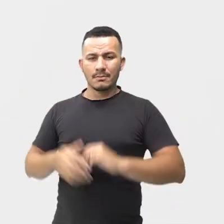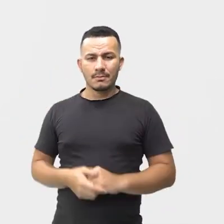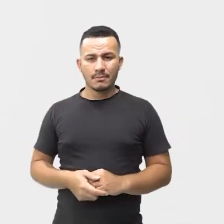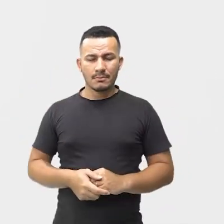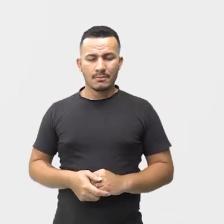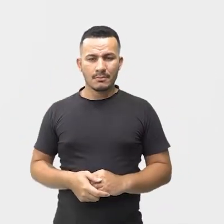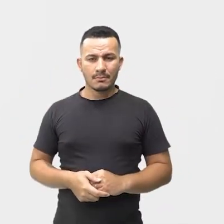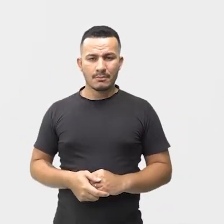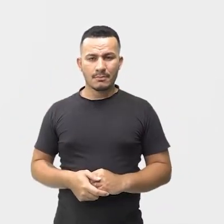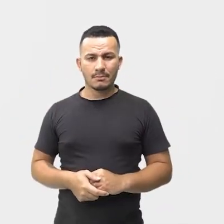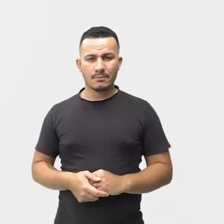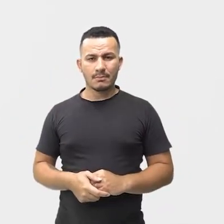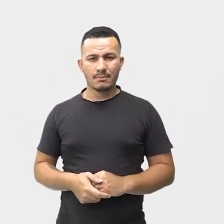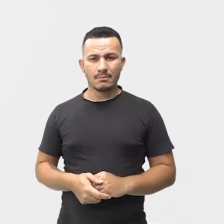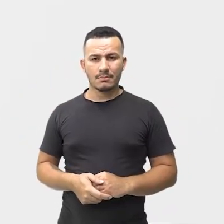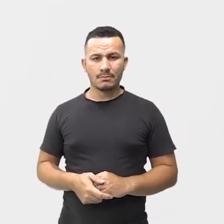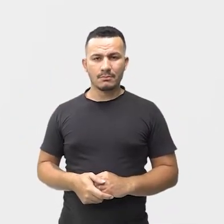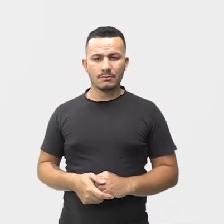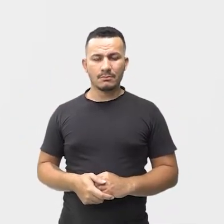Então,